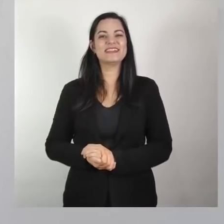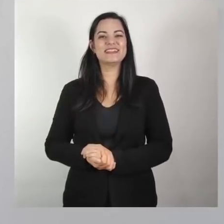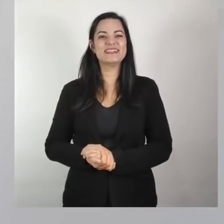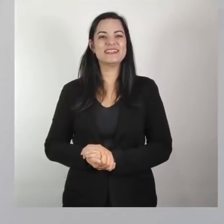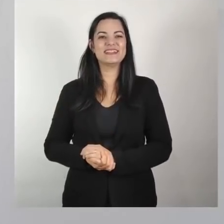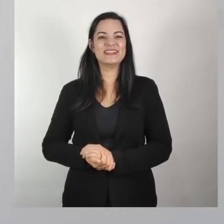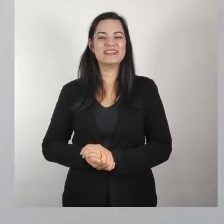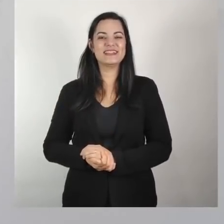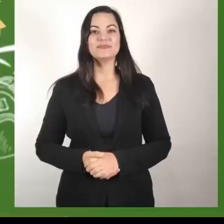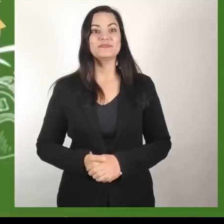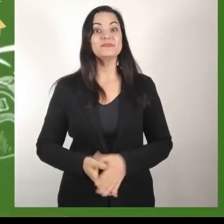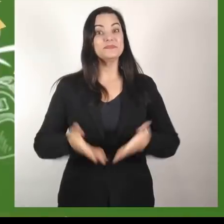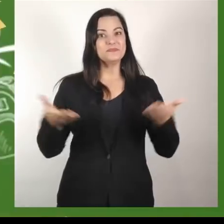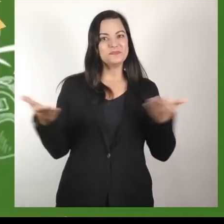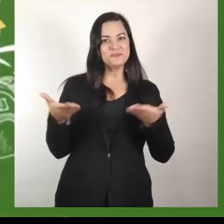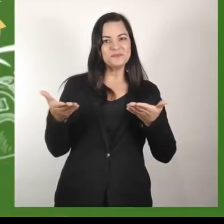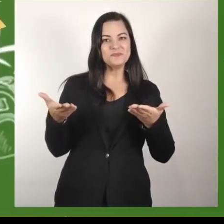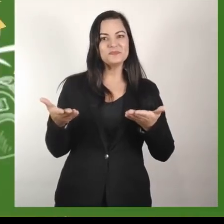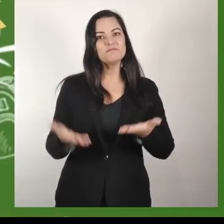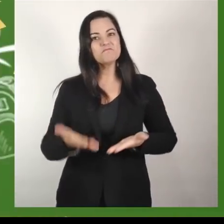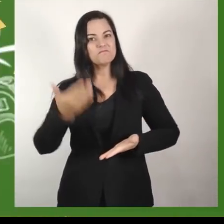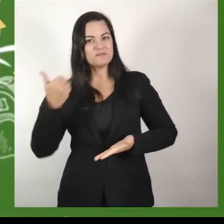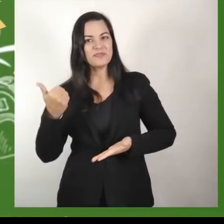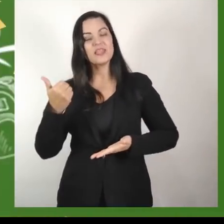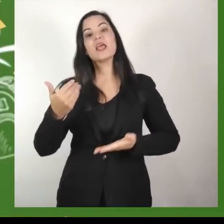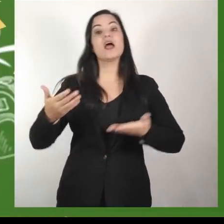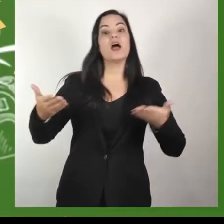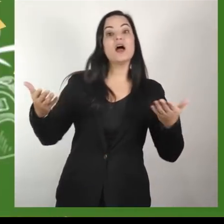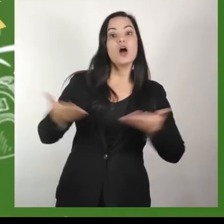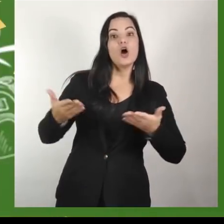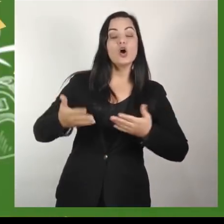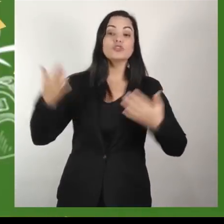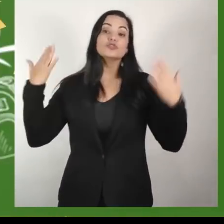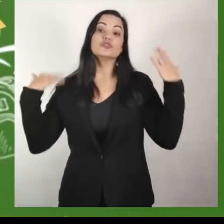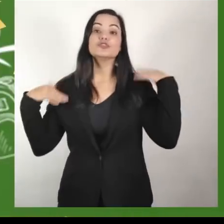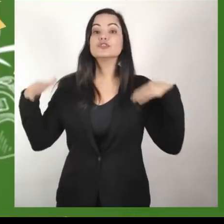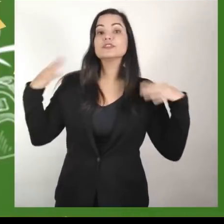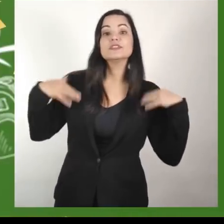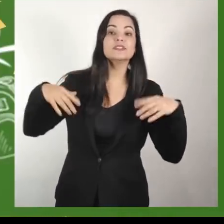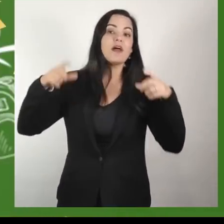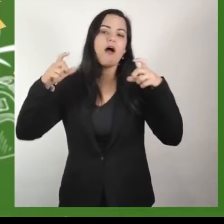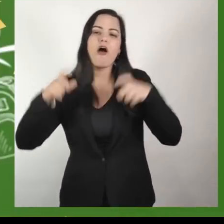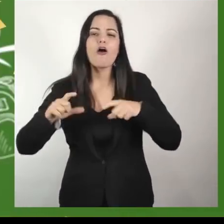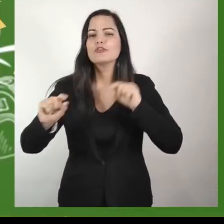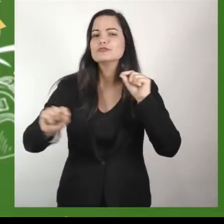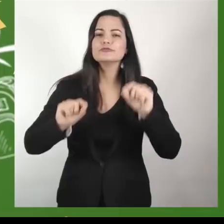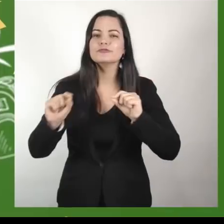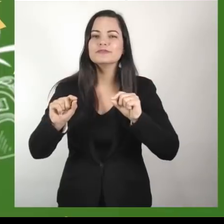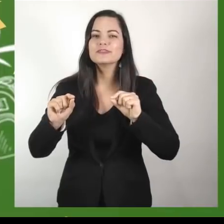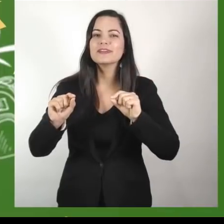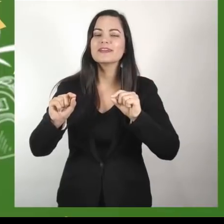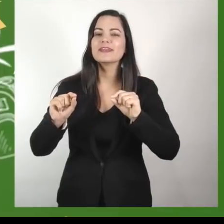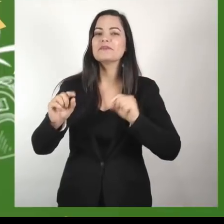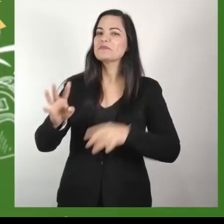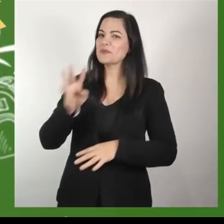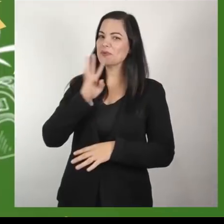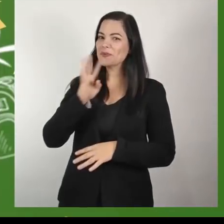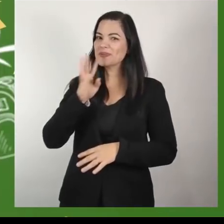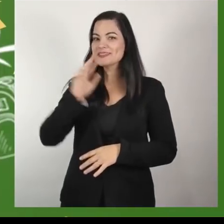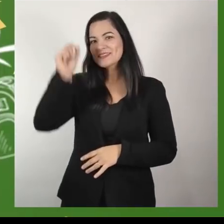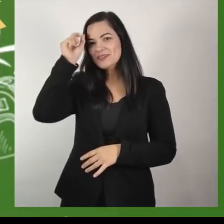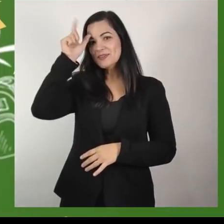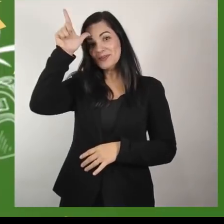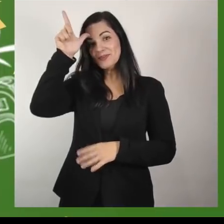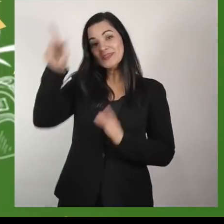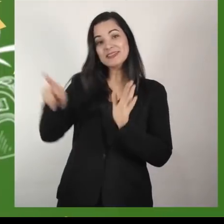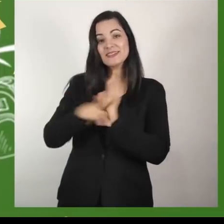as imagens. Então vamos lá. Hoje o nosso passeio é pela cultura da região